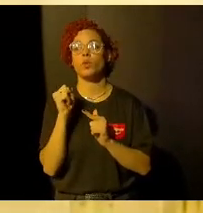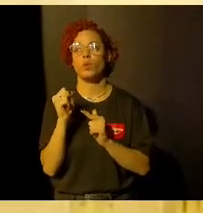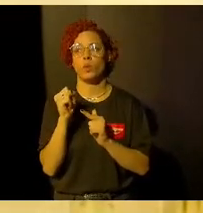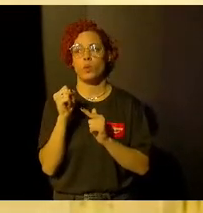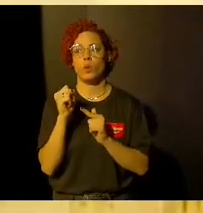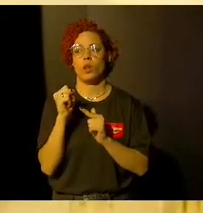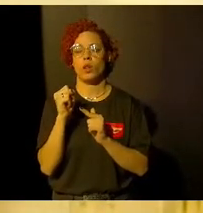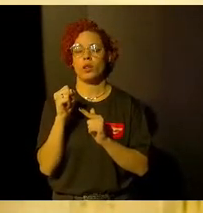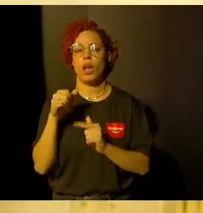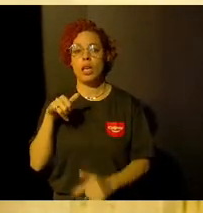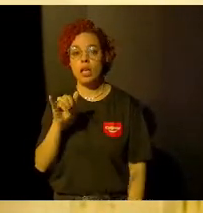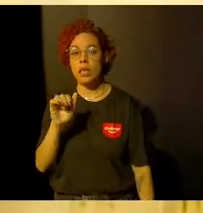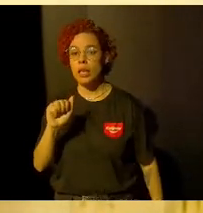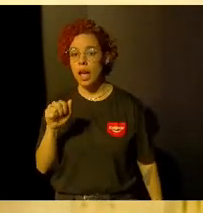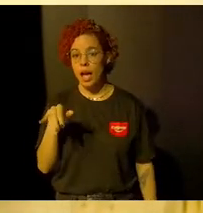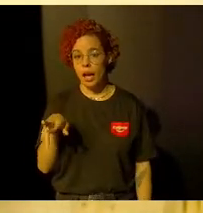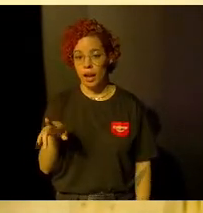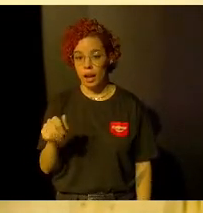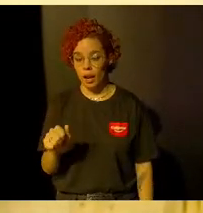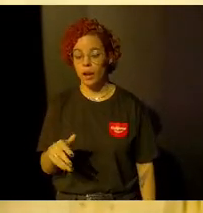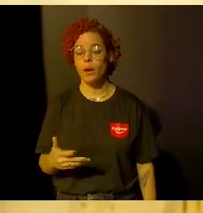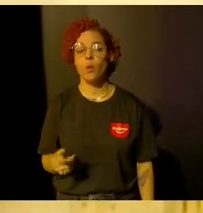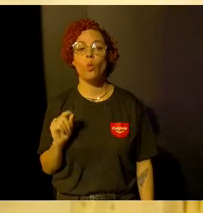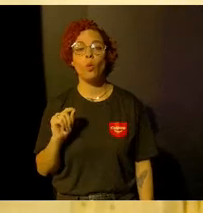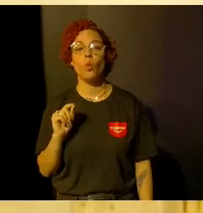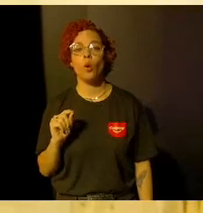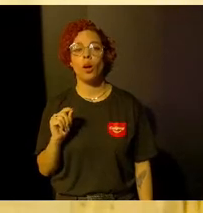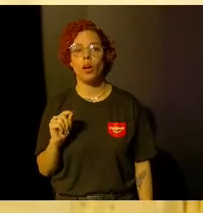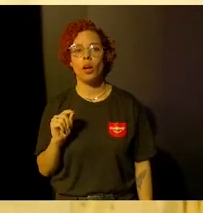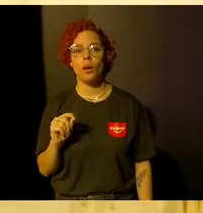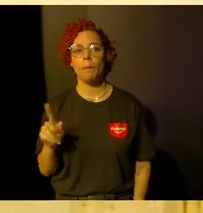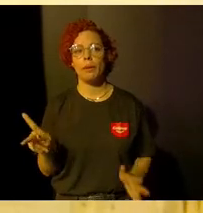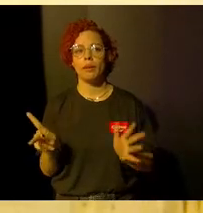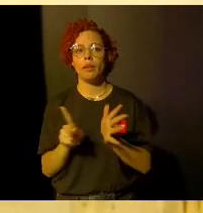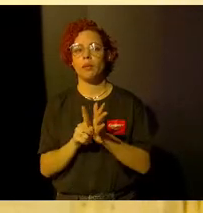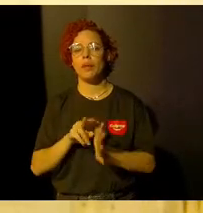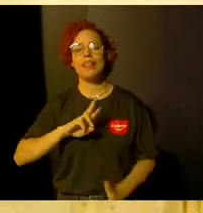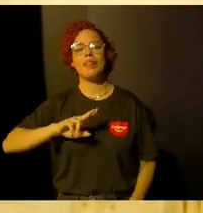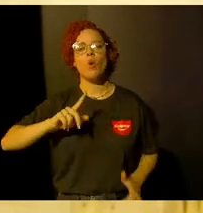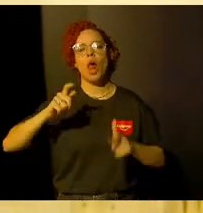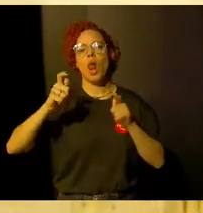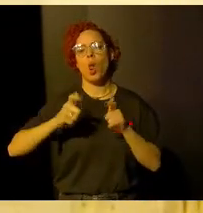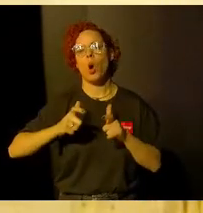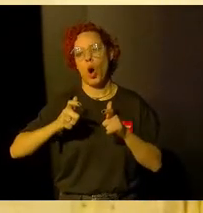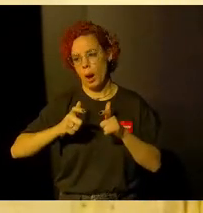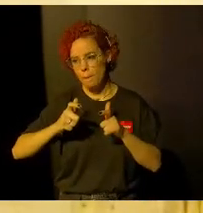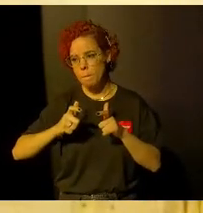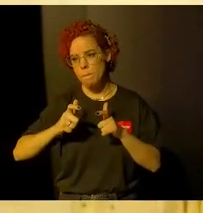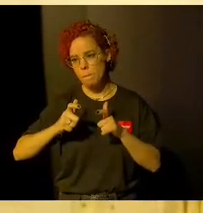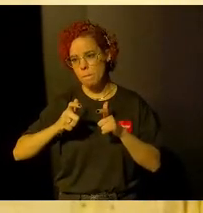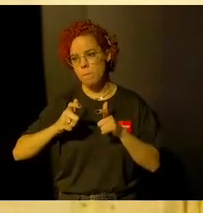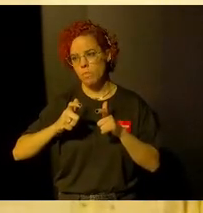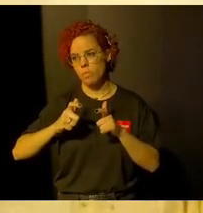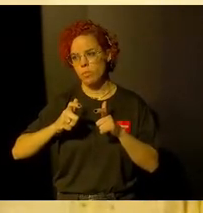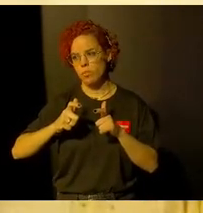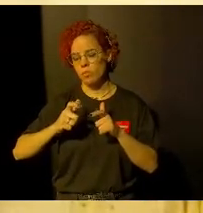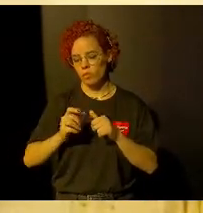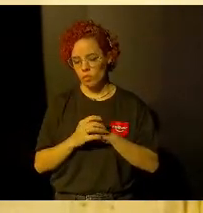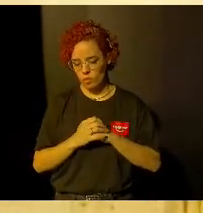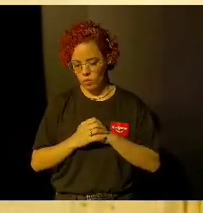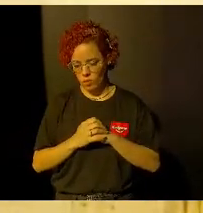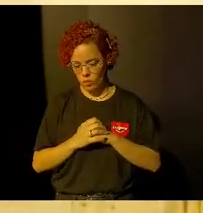da Iara que é um pertencimento em trânsito que eu não lugar com eu qual sempre cresci